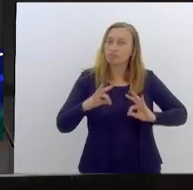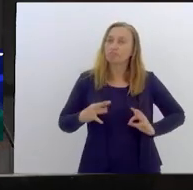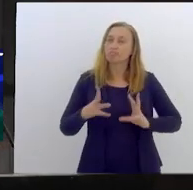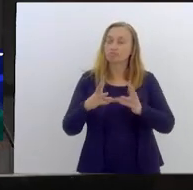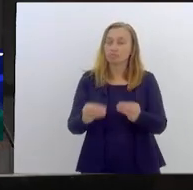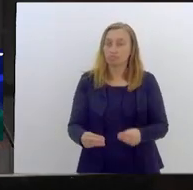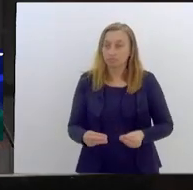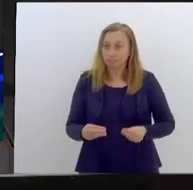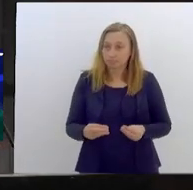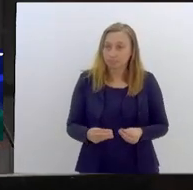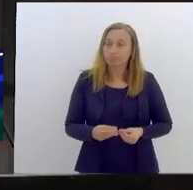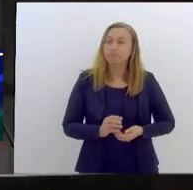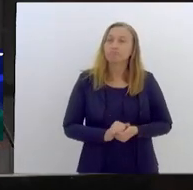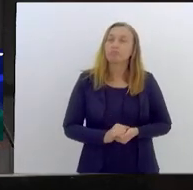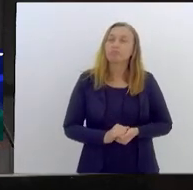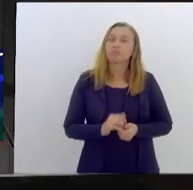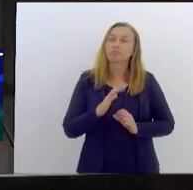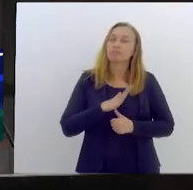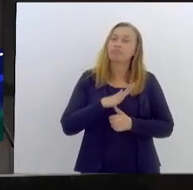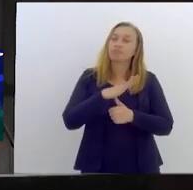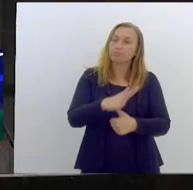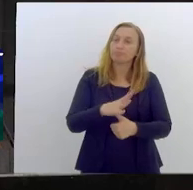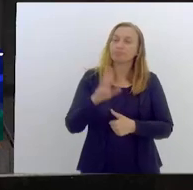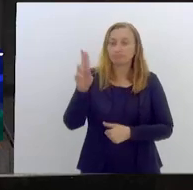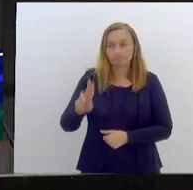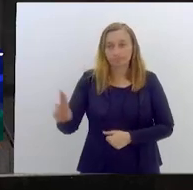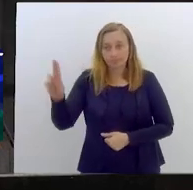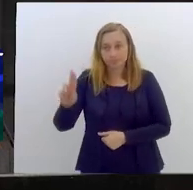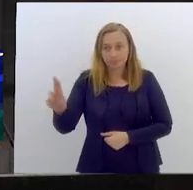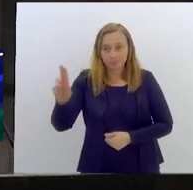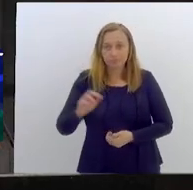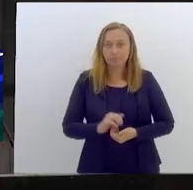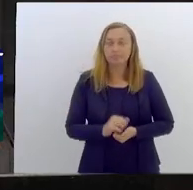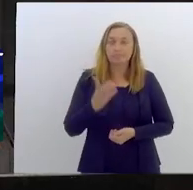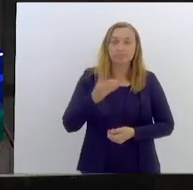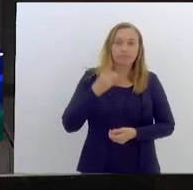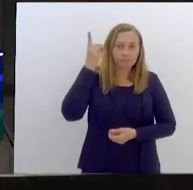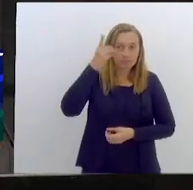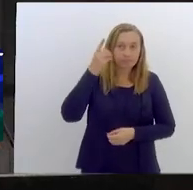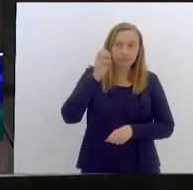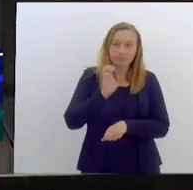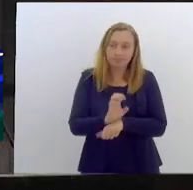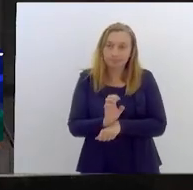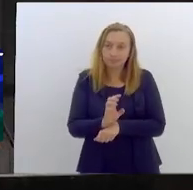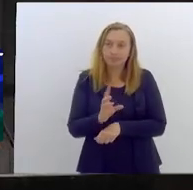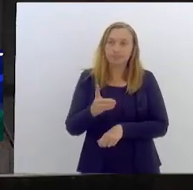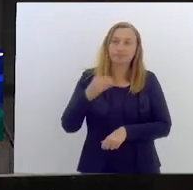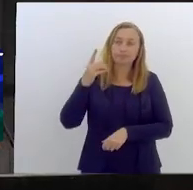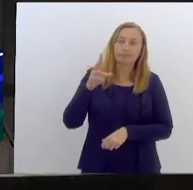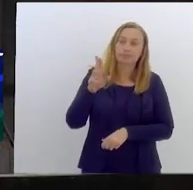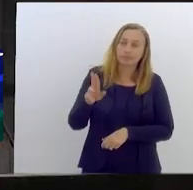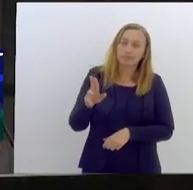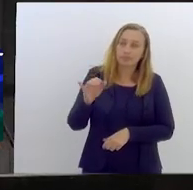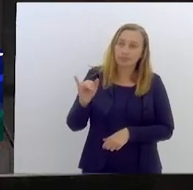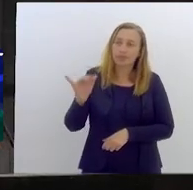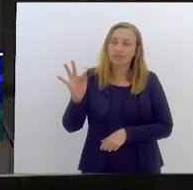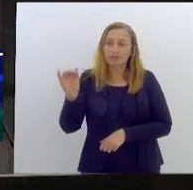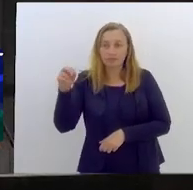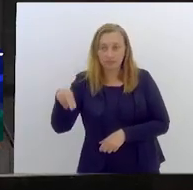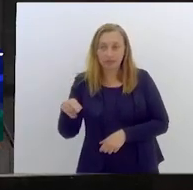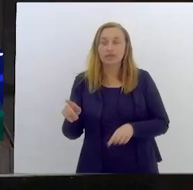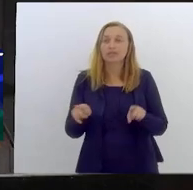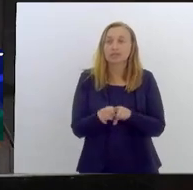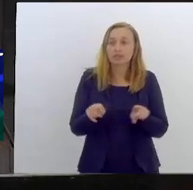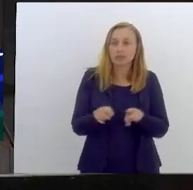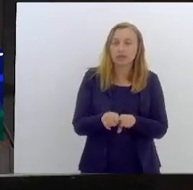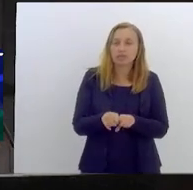organizada, convocar o reitor da UENF, convocar os deputados estaduais, convocar o IFAM, convocar